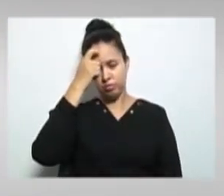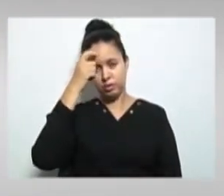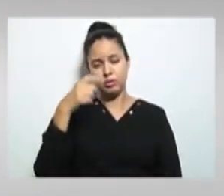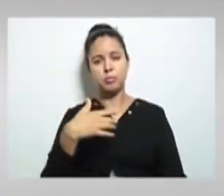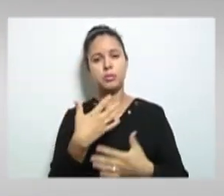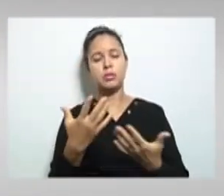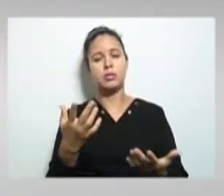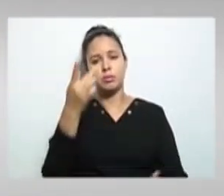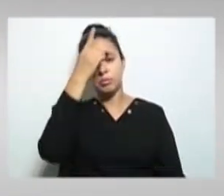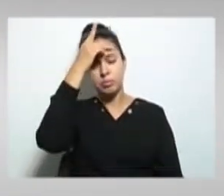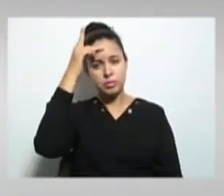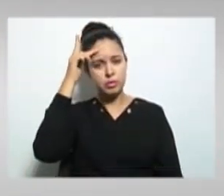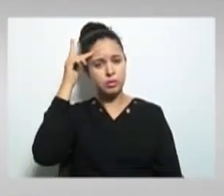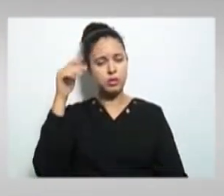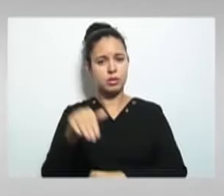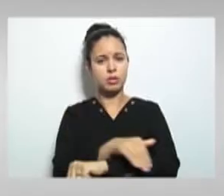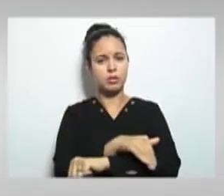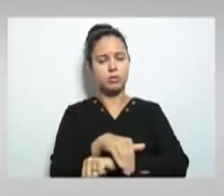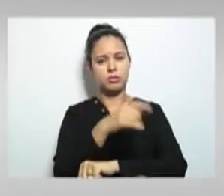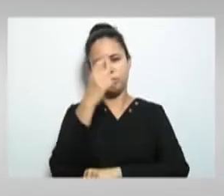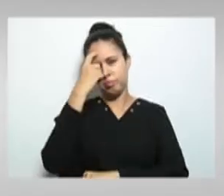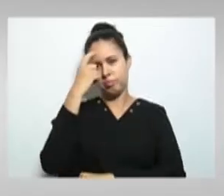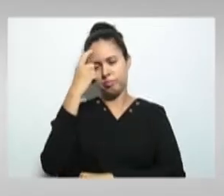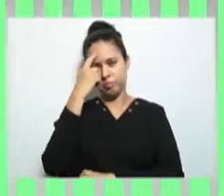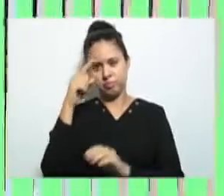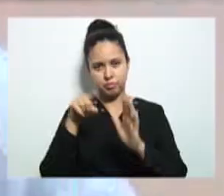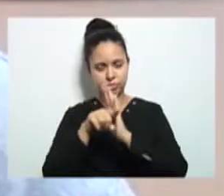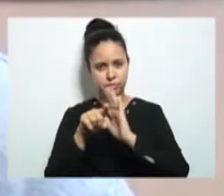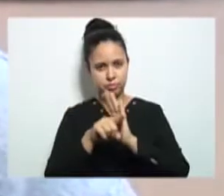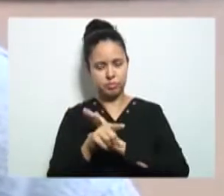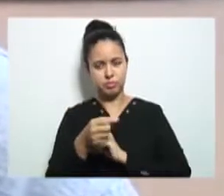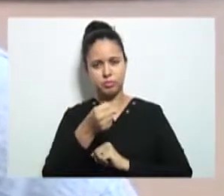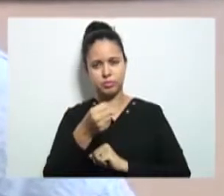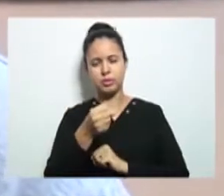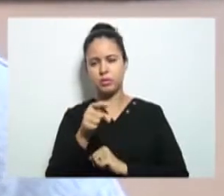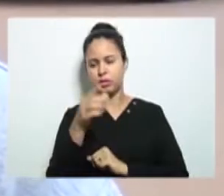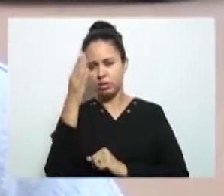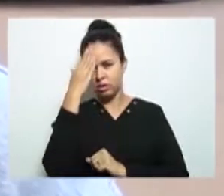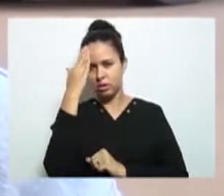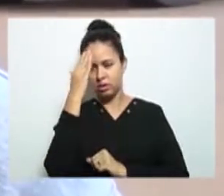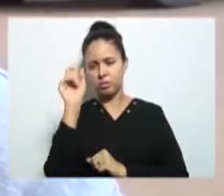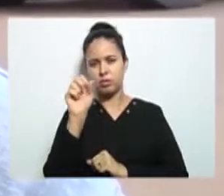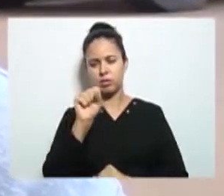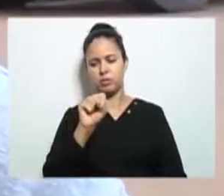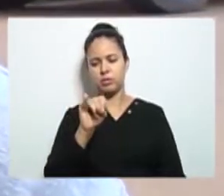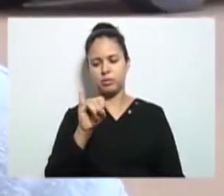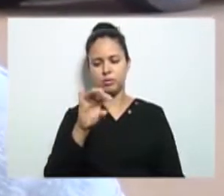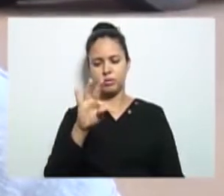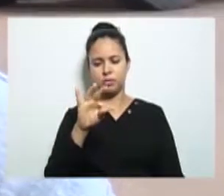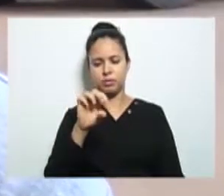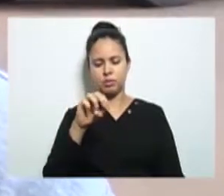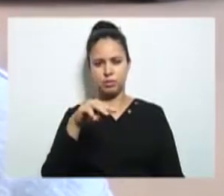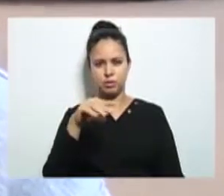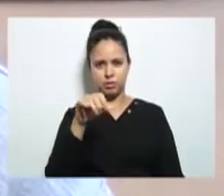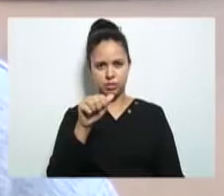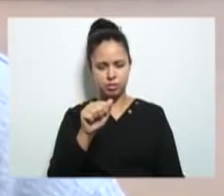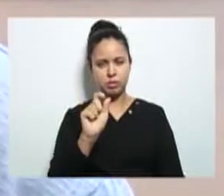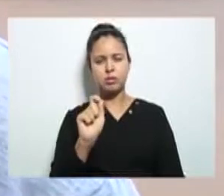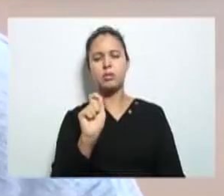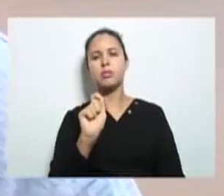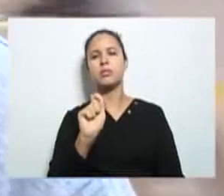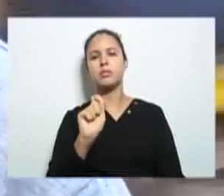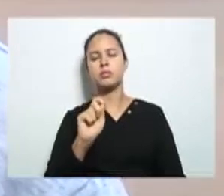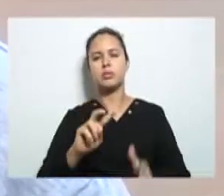na rua pensam sobre o assunto? Confira comigo agora. Você sabe o que é um sistema operacional e para que ele serve? Mais ou